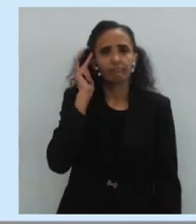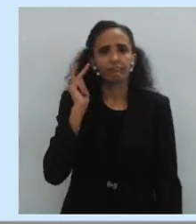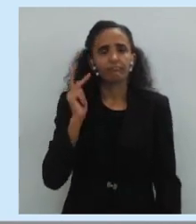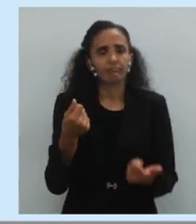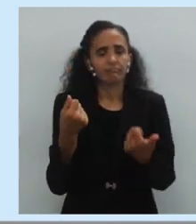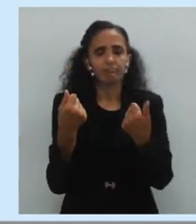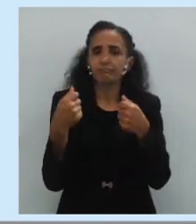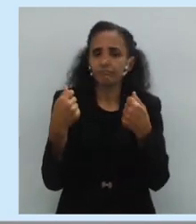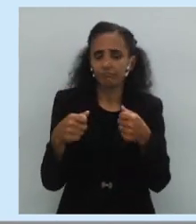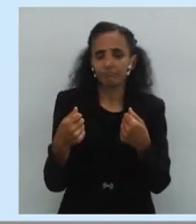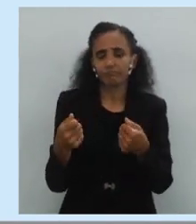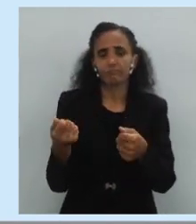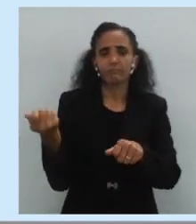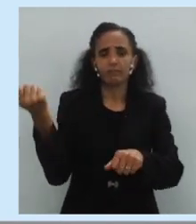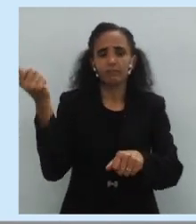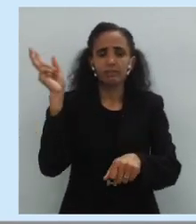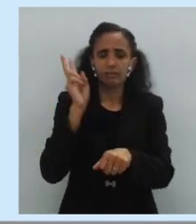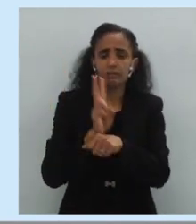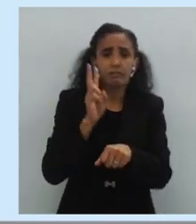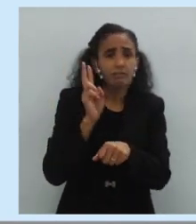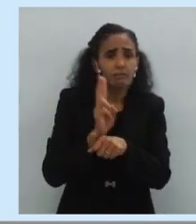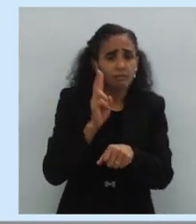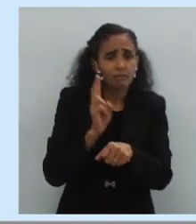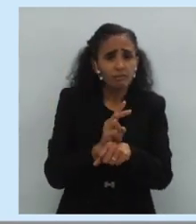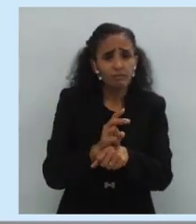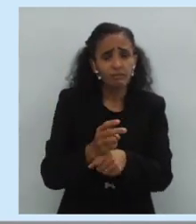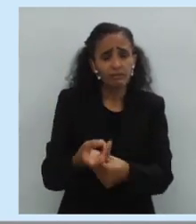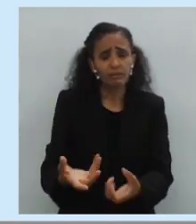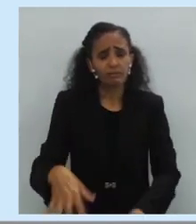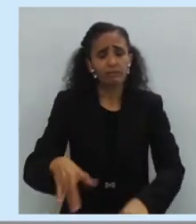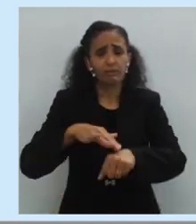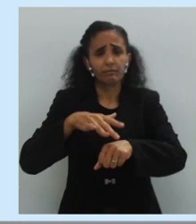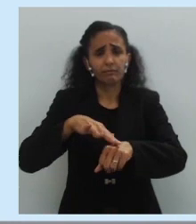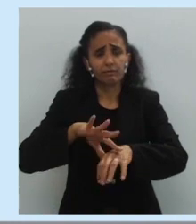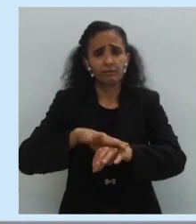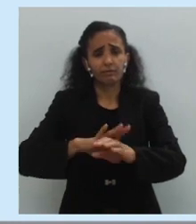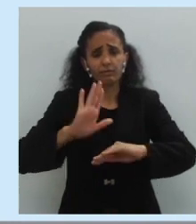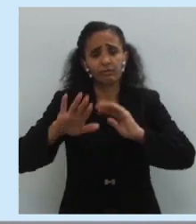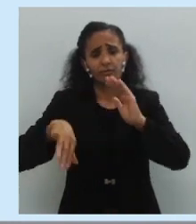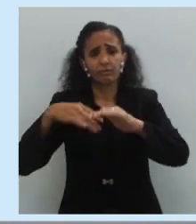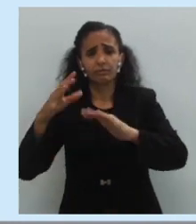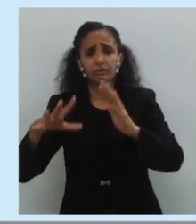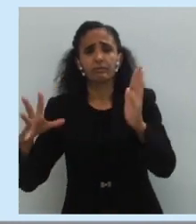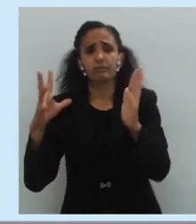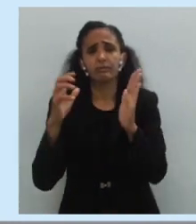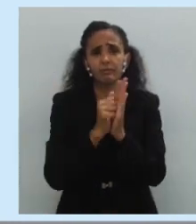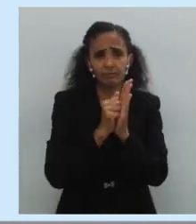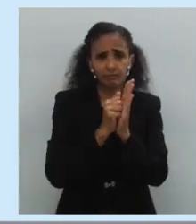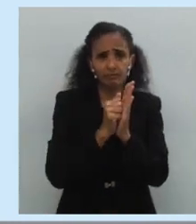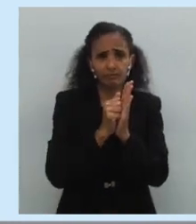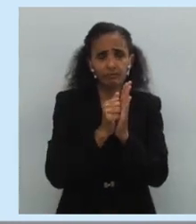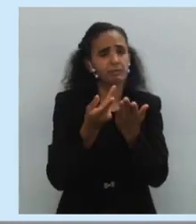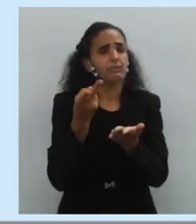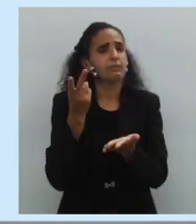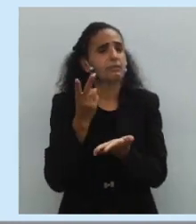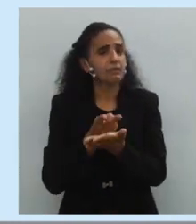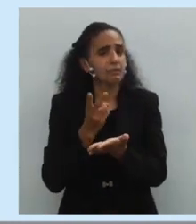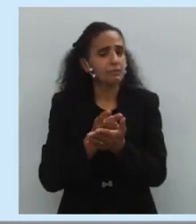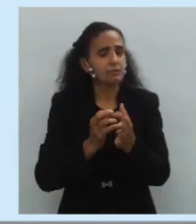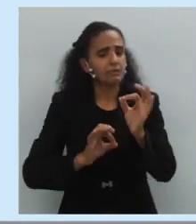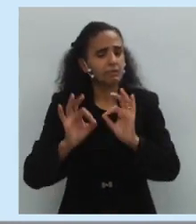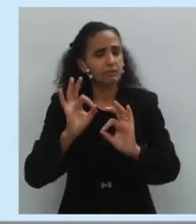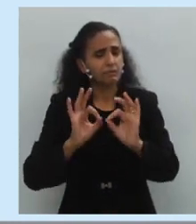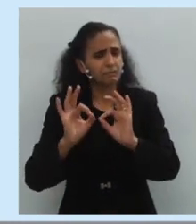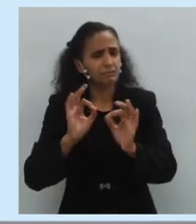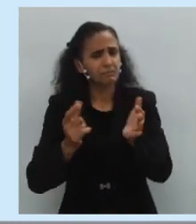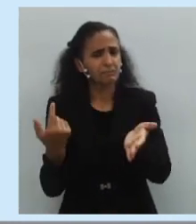das pessoas que não são tratadas, elas ficam doentes e desenvolvem a AIDS, que é definida